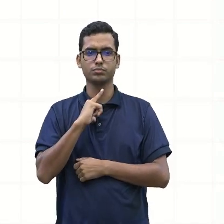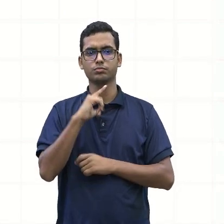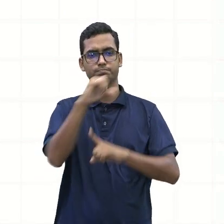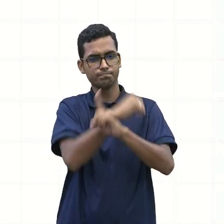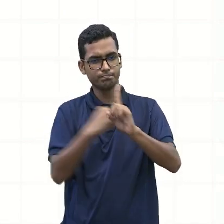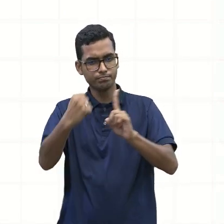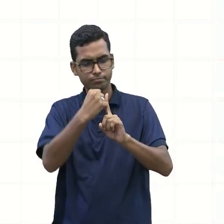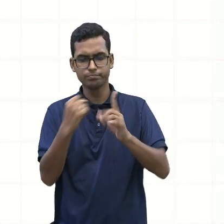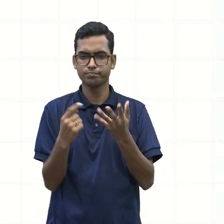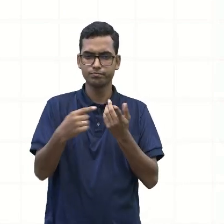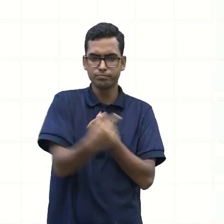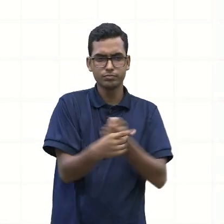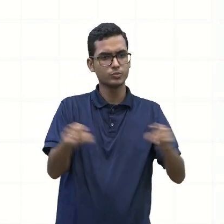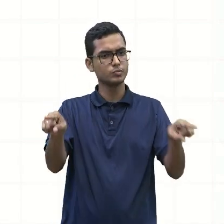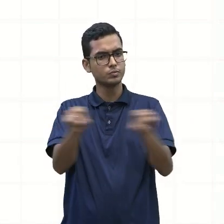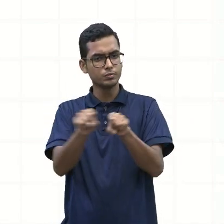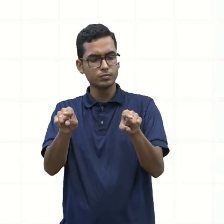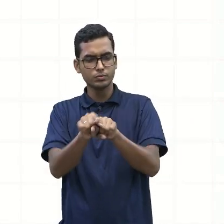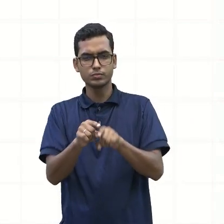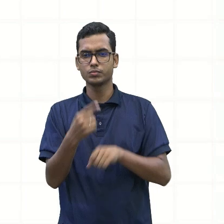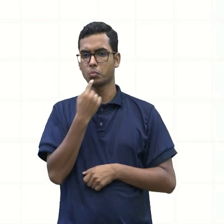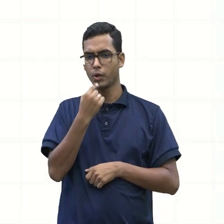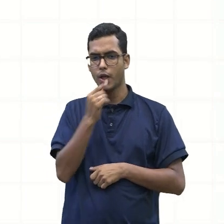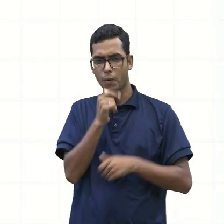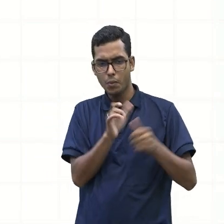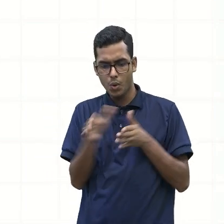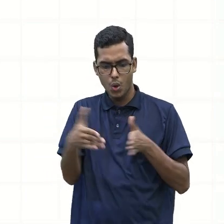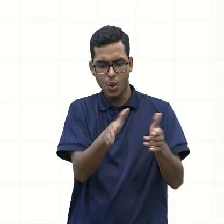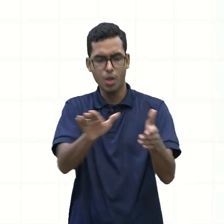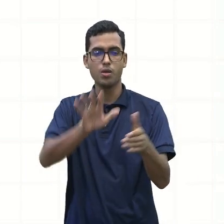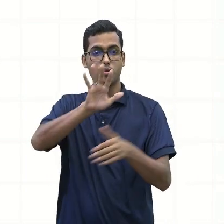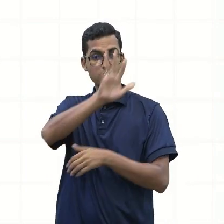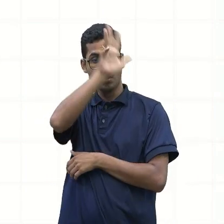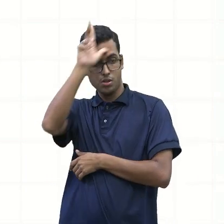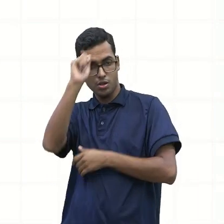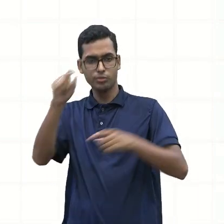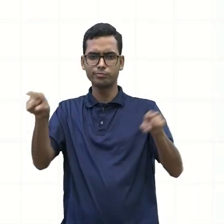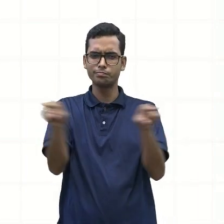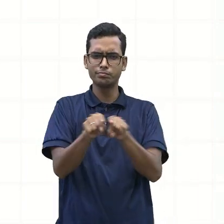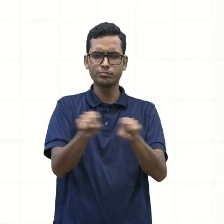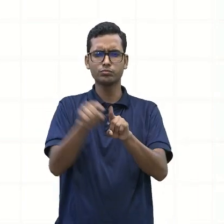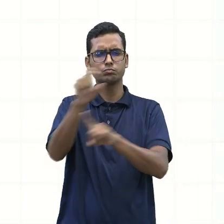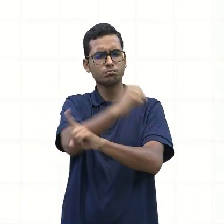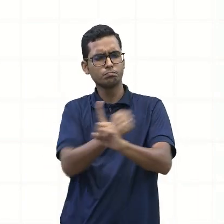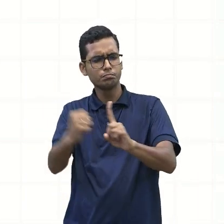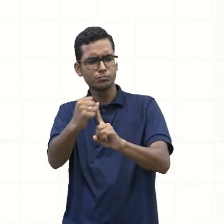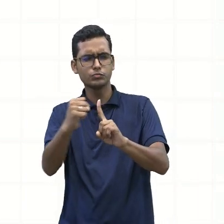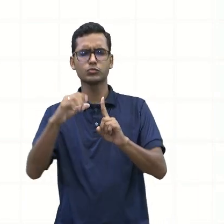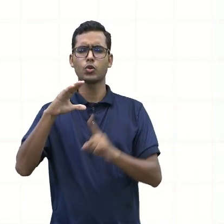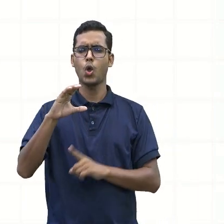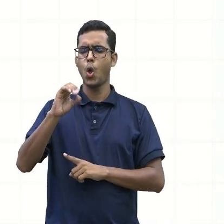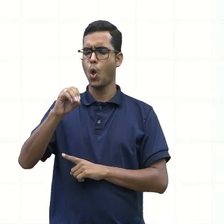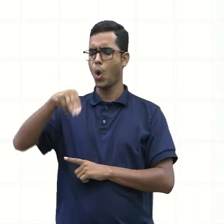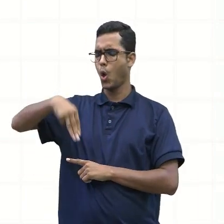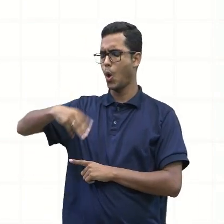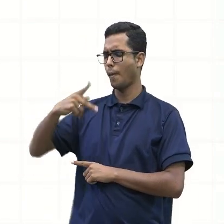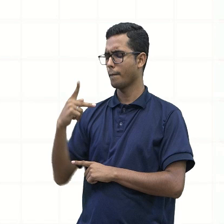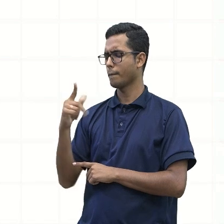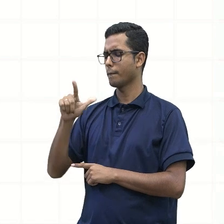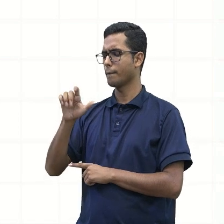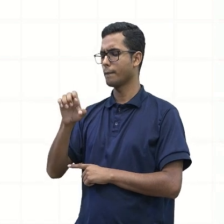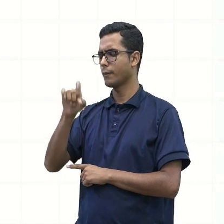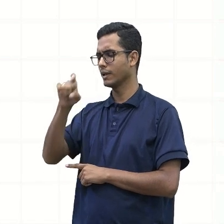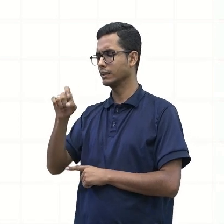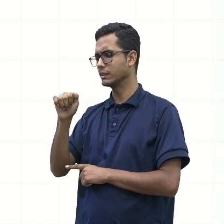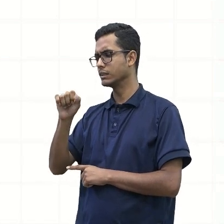sociedades complexas às margens do rio Amazonas. Quando se fala de sociedades complexas, estamos nos referindo